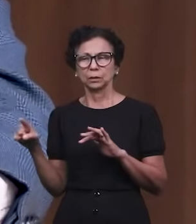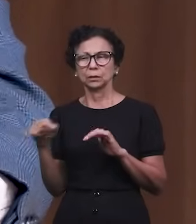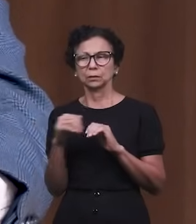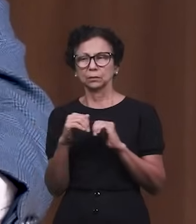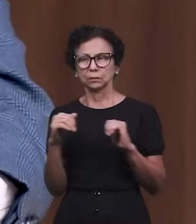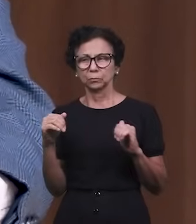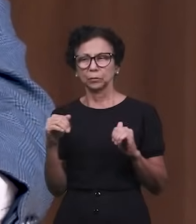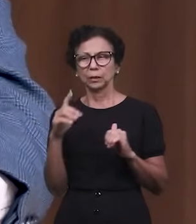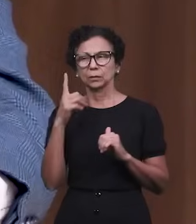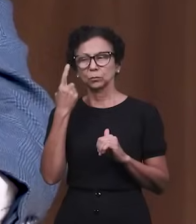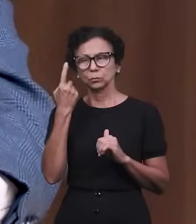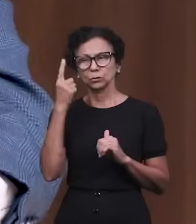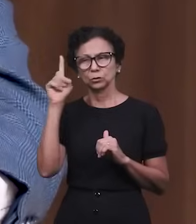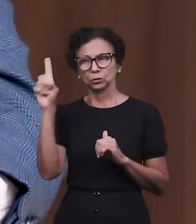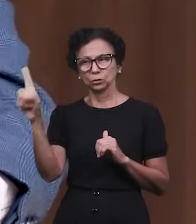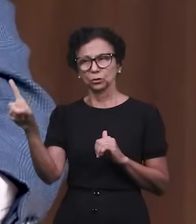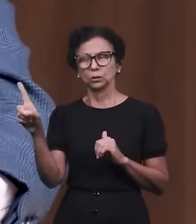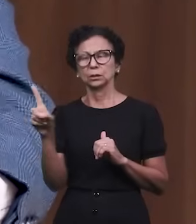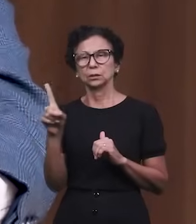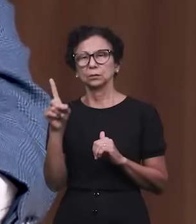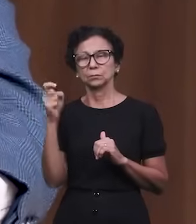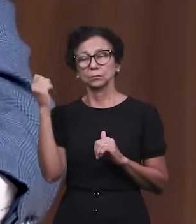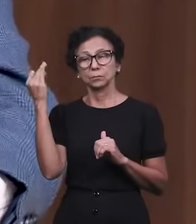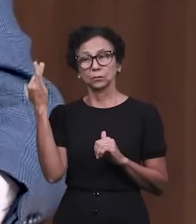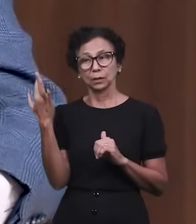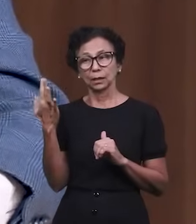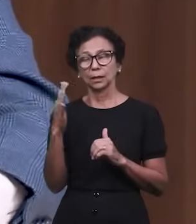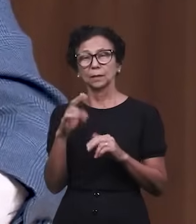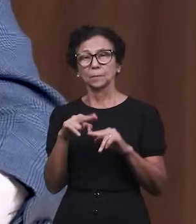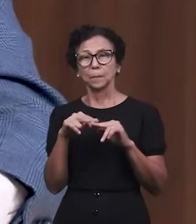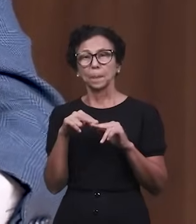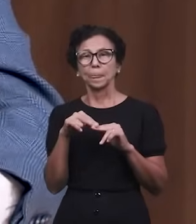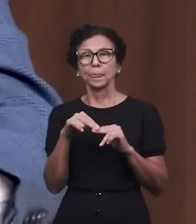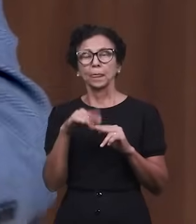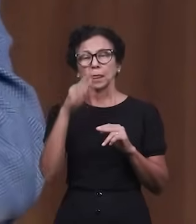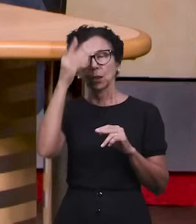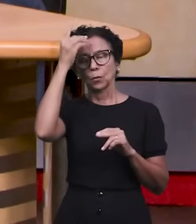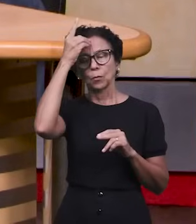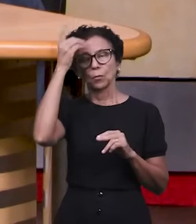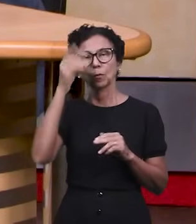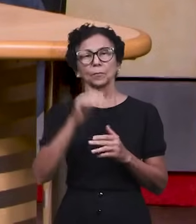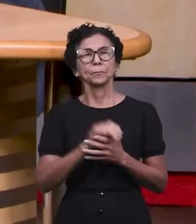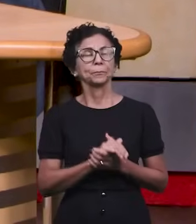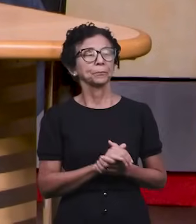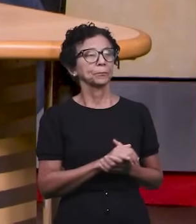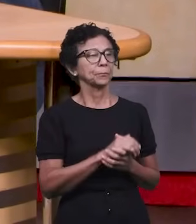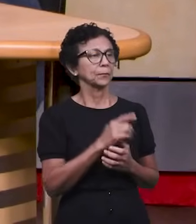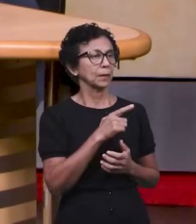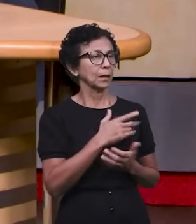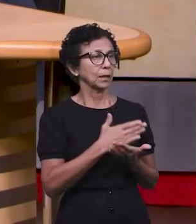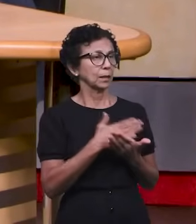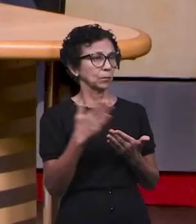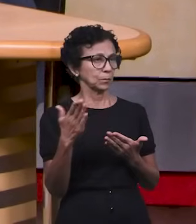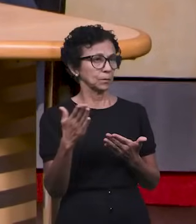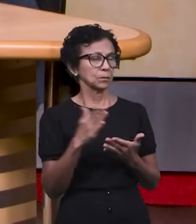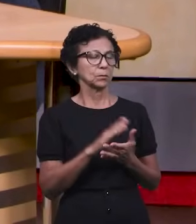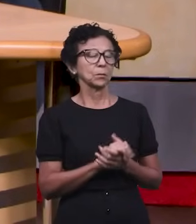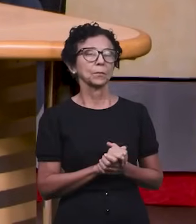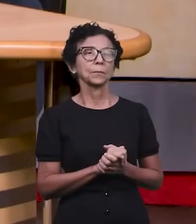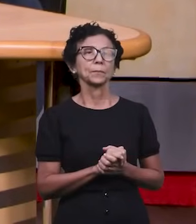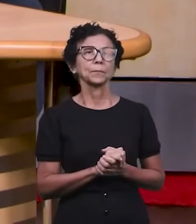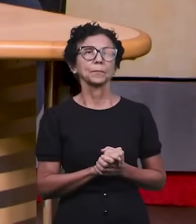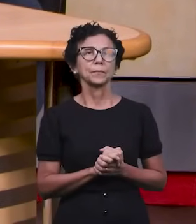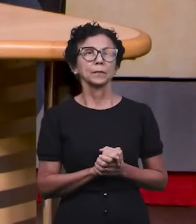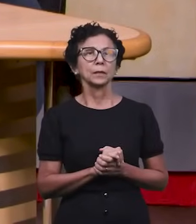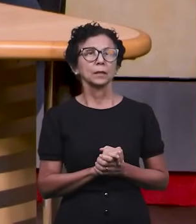um jejum. Por esse motivo, Sérgio, ela começou a fazer isso. De uma hora, Marcelo, de uma